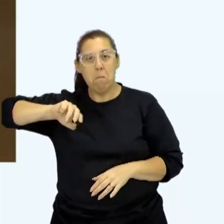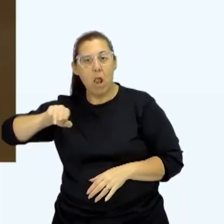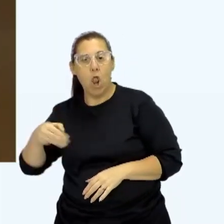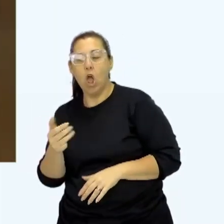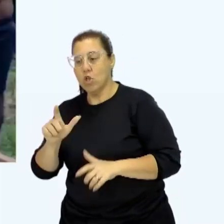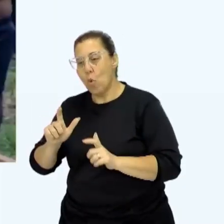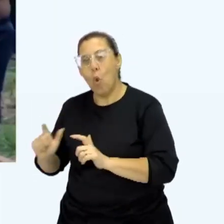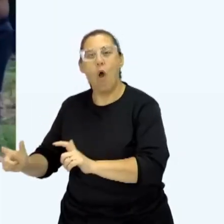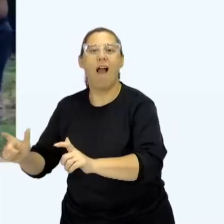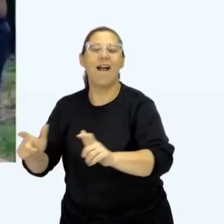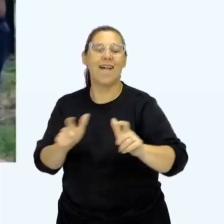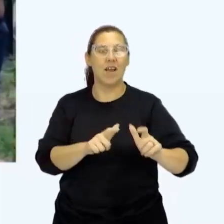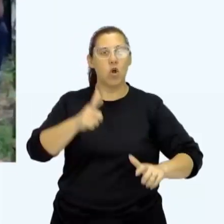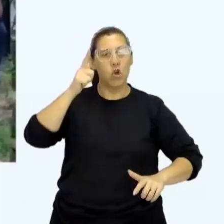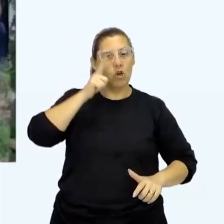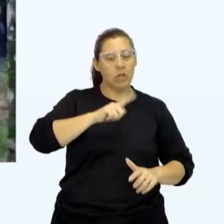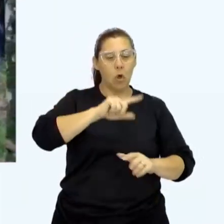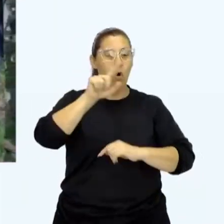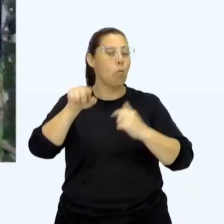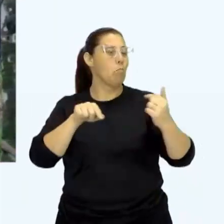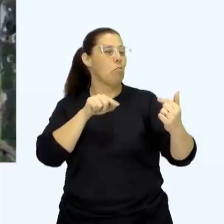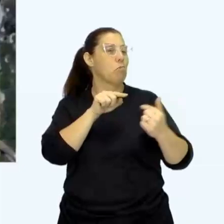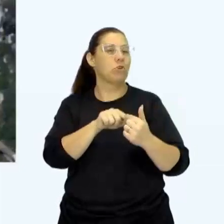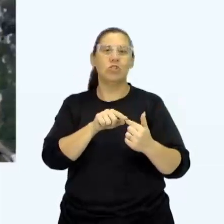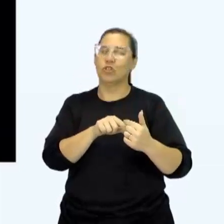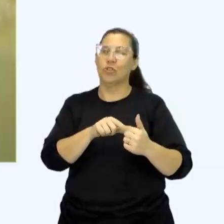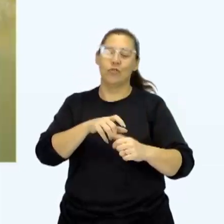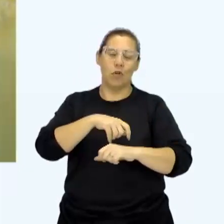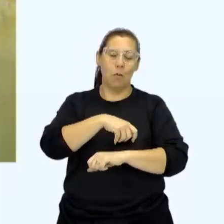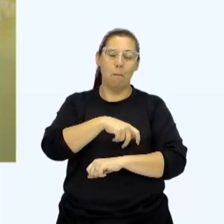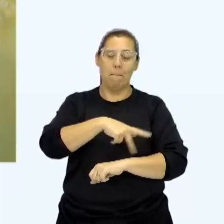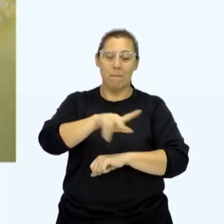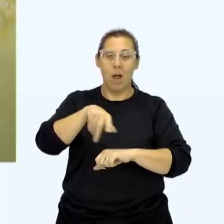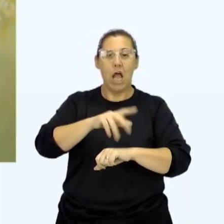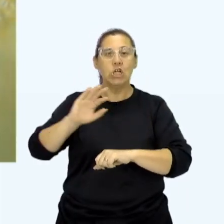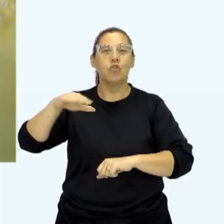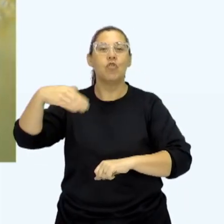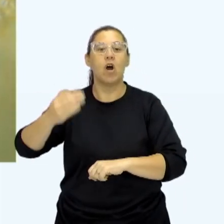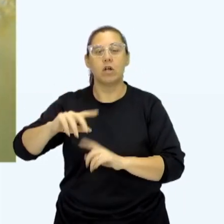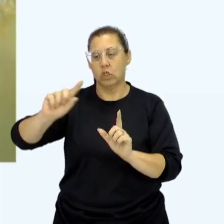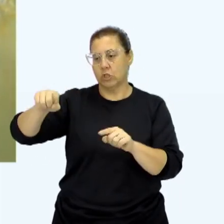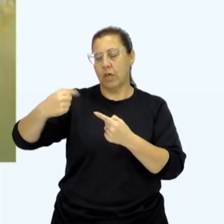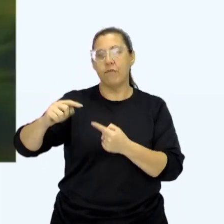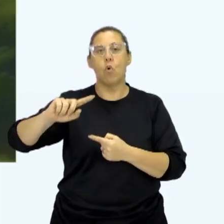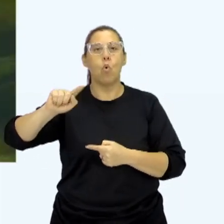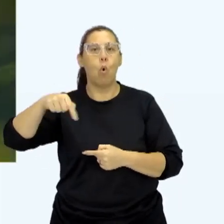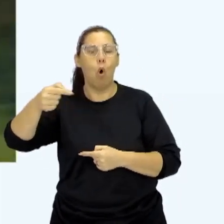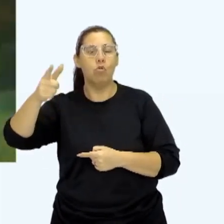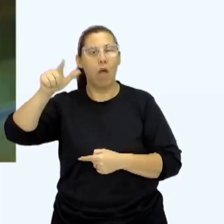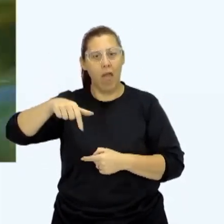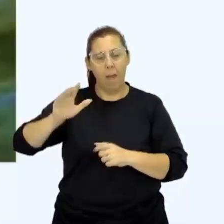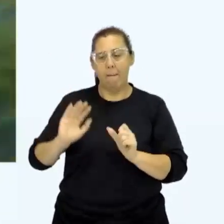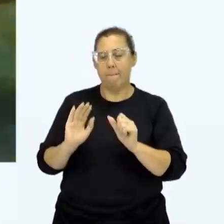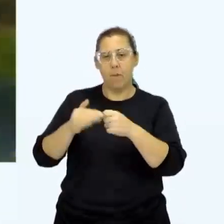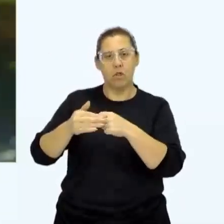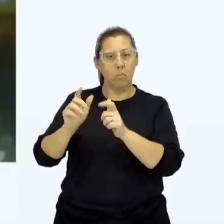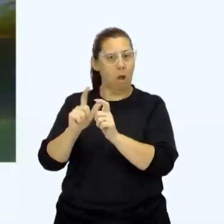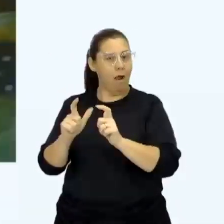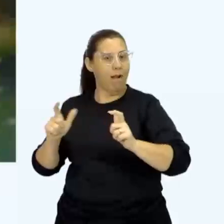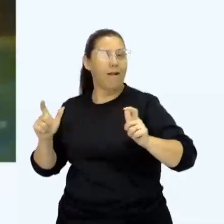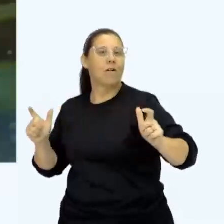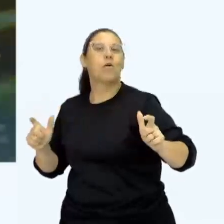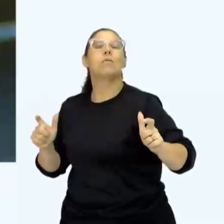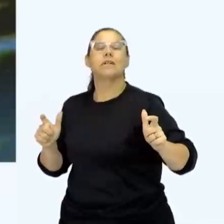âmbito federal, alcançando metas internacionais. O próximo desafio é aumentar a proteção a ambientes e